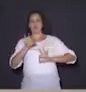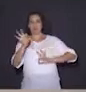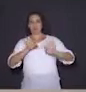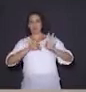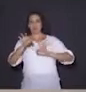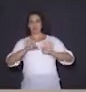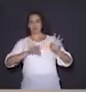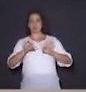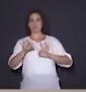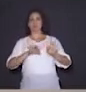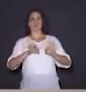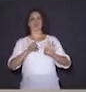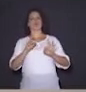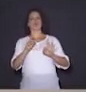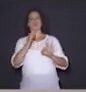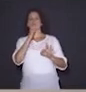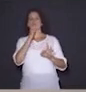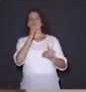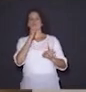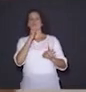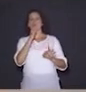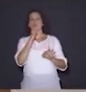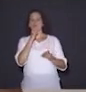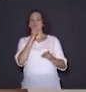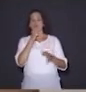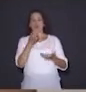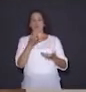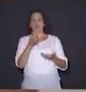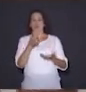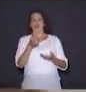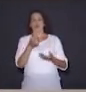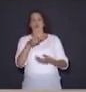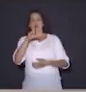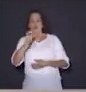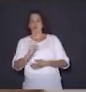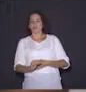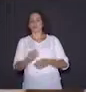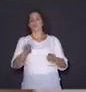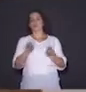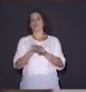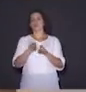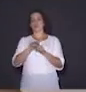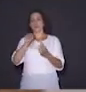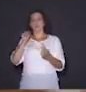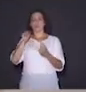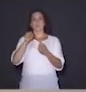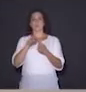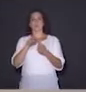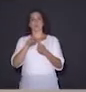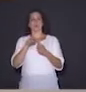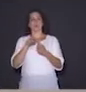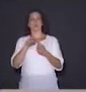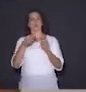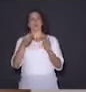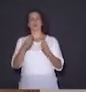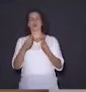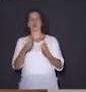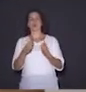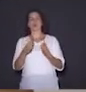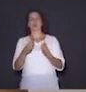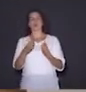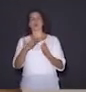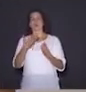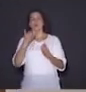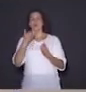para determinar uma tarifa mínima por exemplo né inclusive pra decidir estabelecer metas de universalização do serviço é definindo